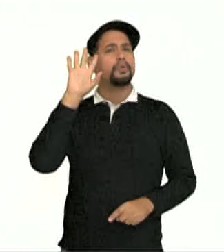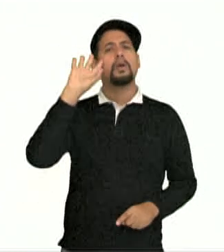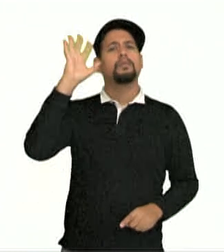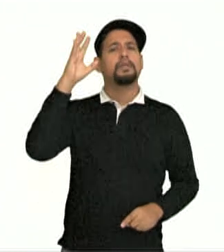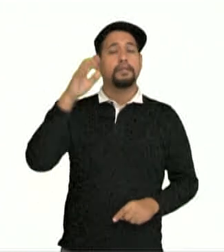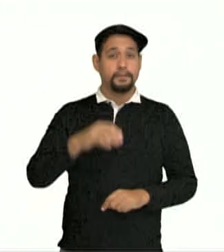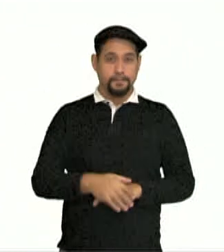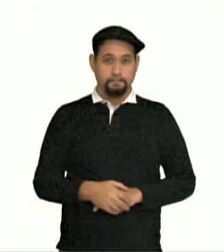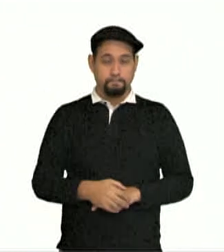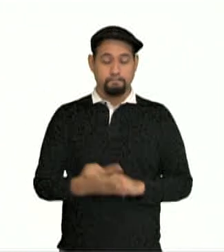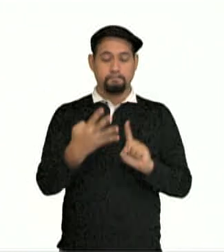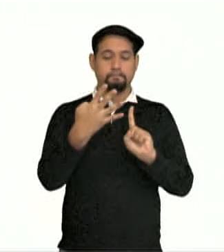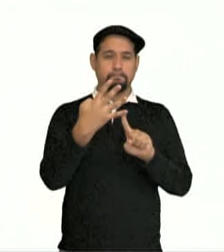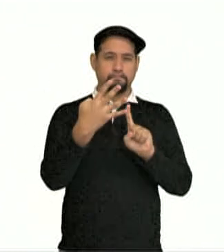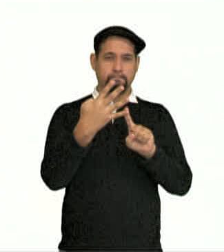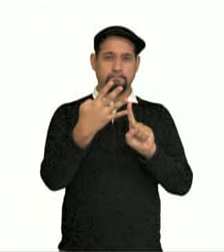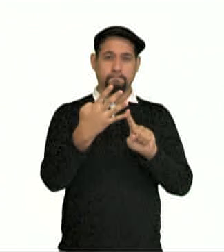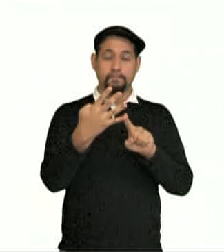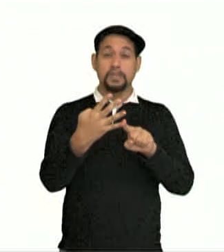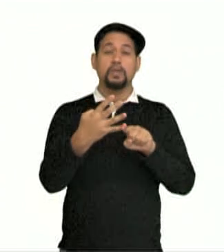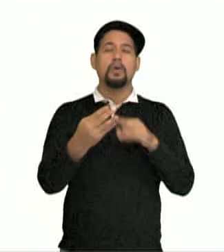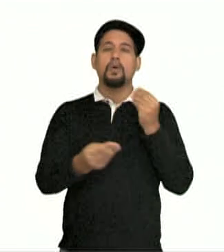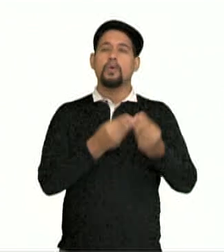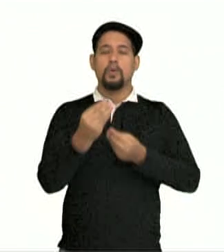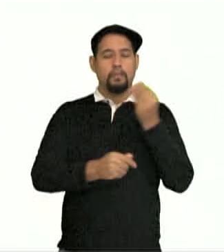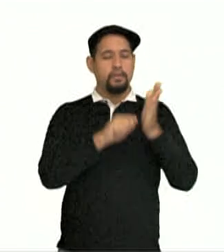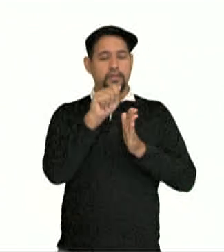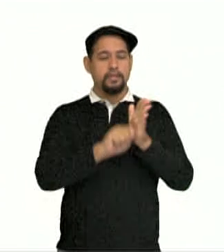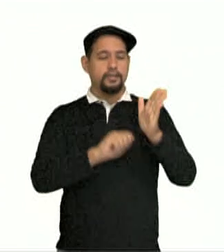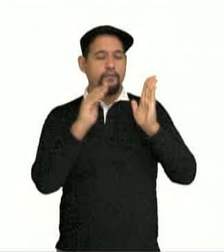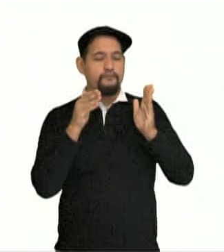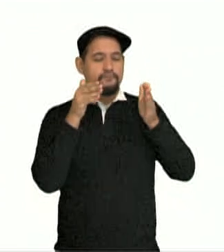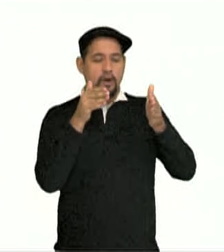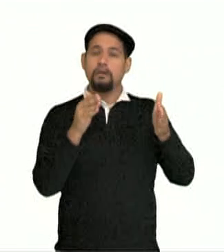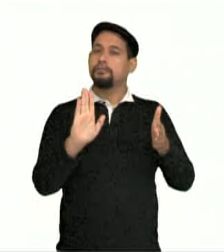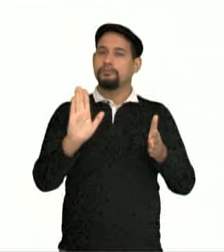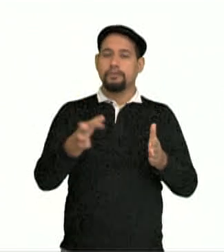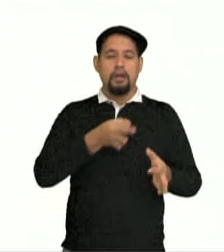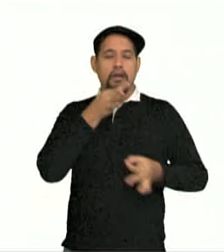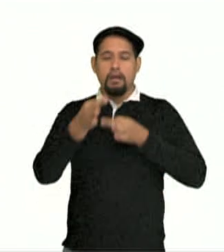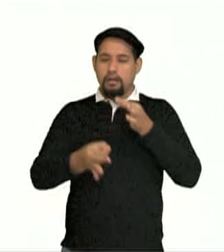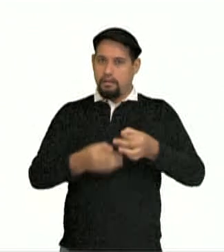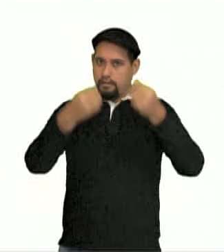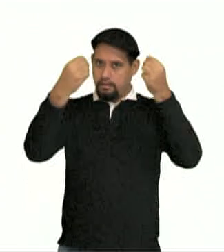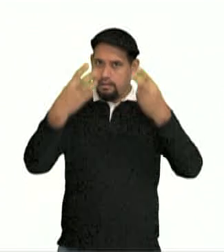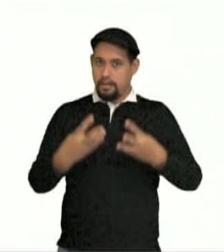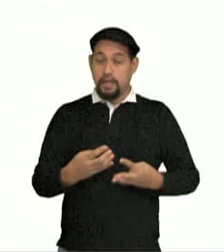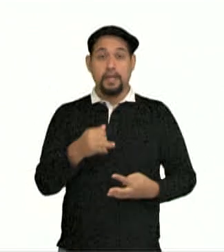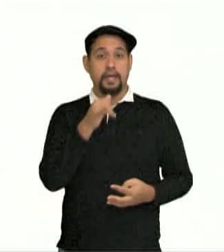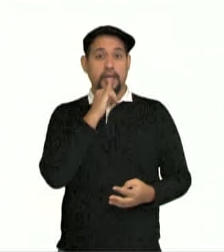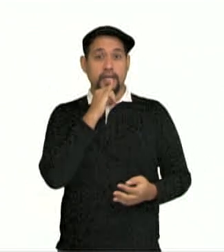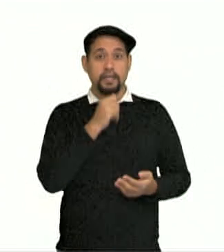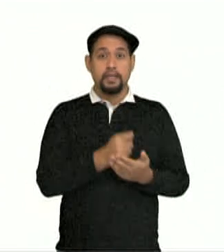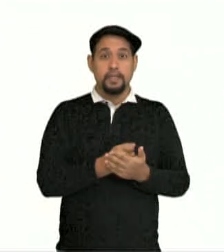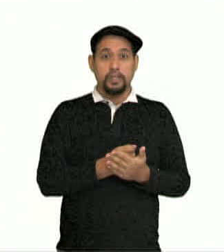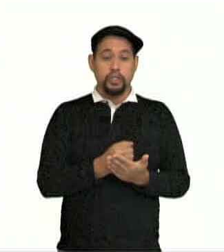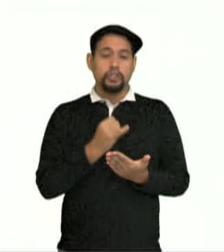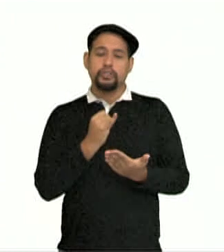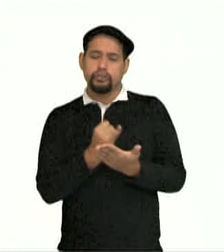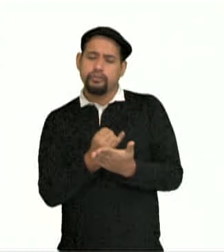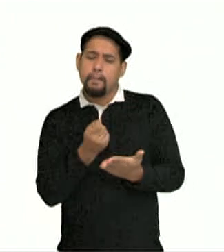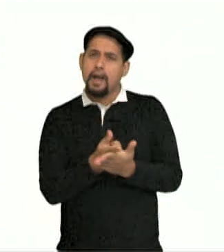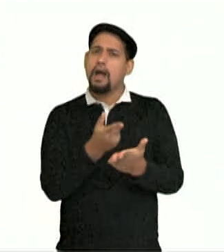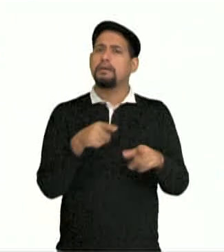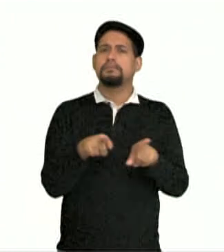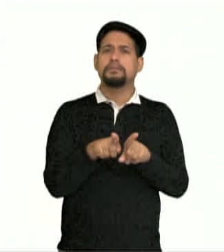retratada, com 4, o tom do texto e foco narrativo. Então, pus as opções. Dívidas e como são cobradas,